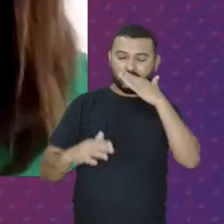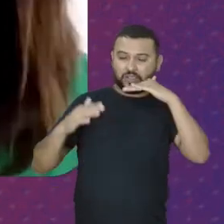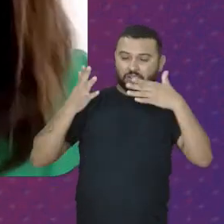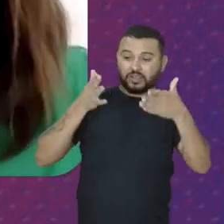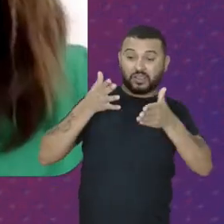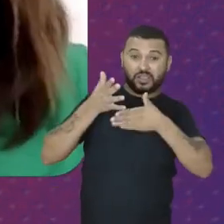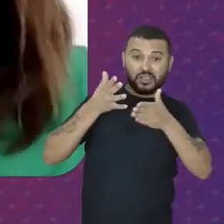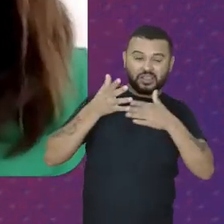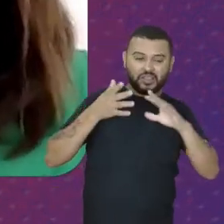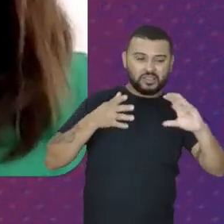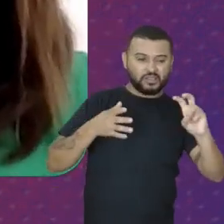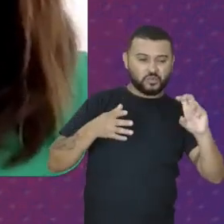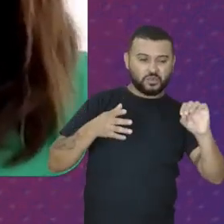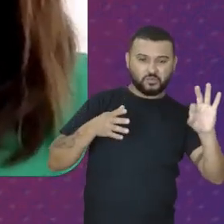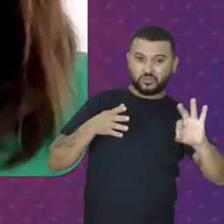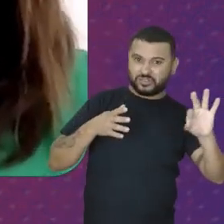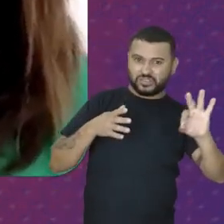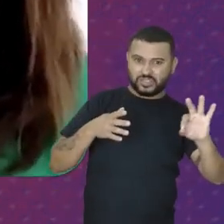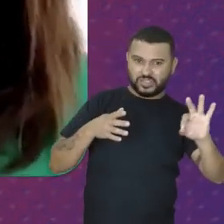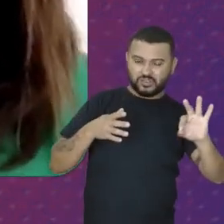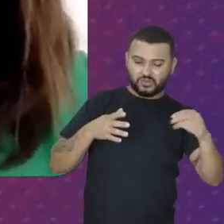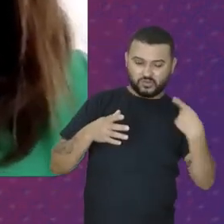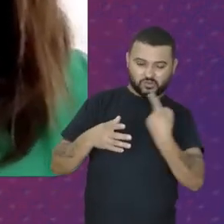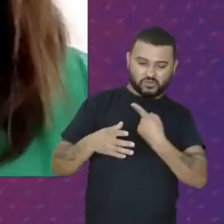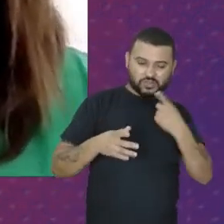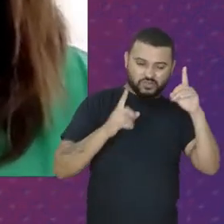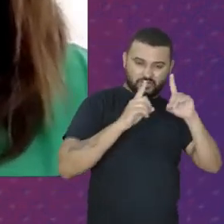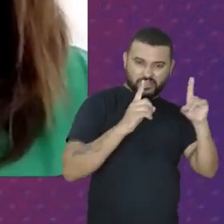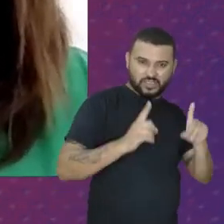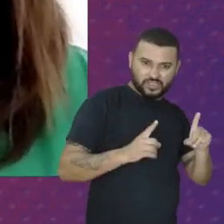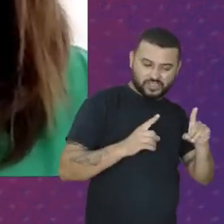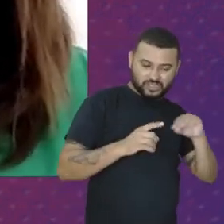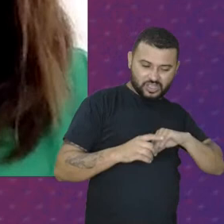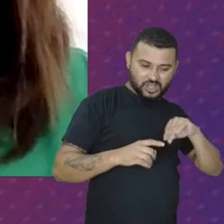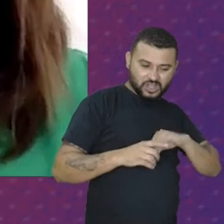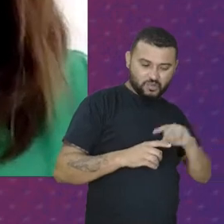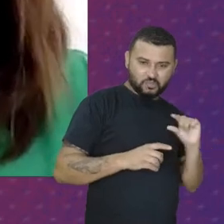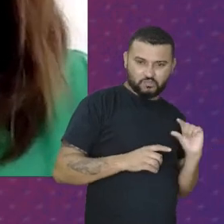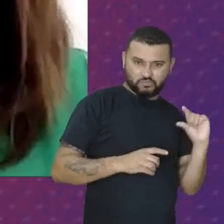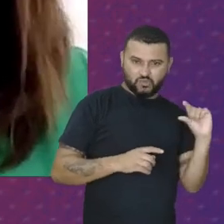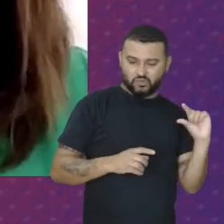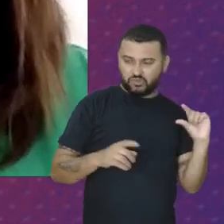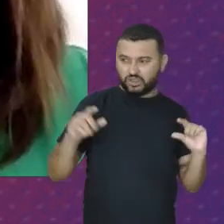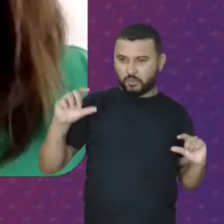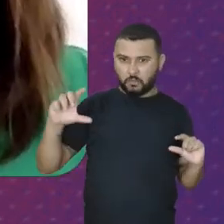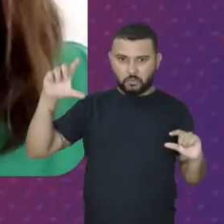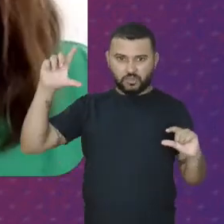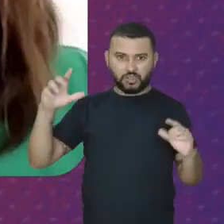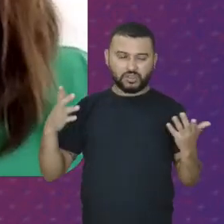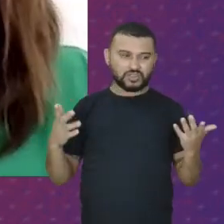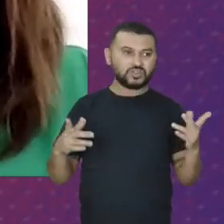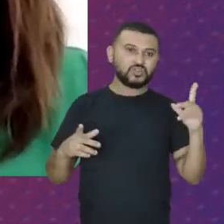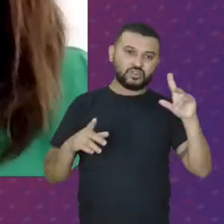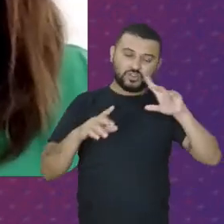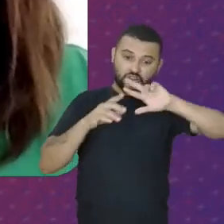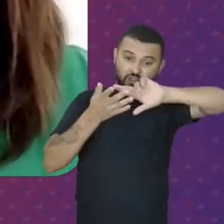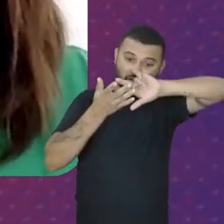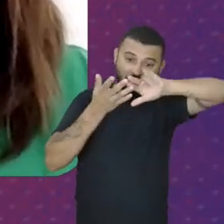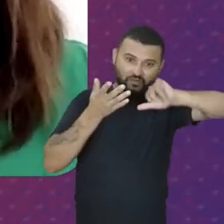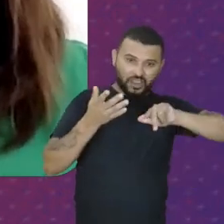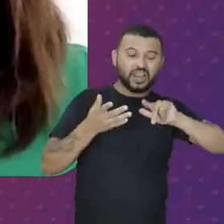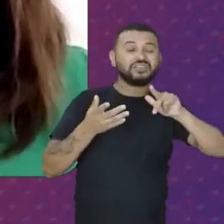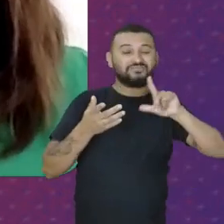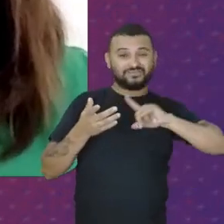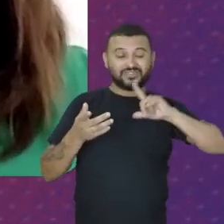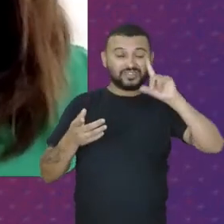a menos para a renda da pessoa com deficiência. Então, são diversos